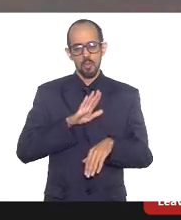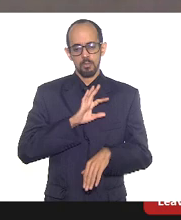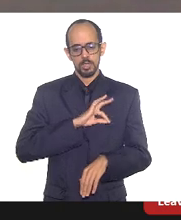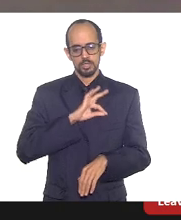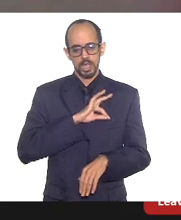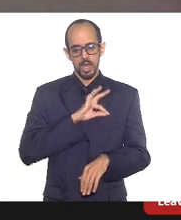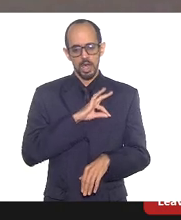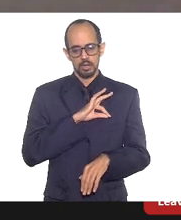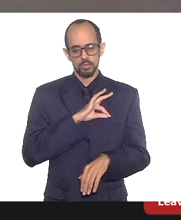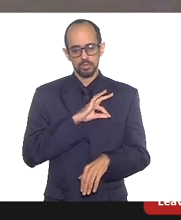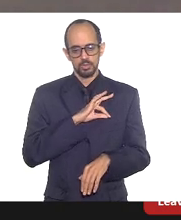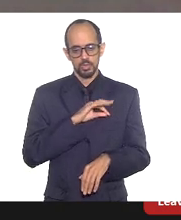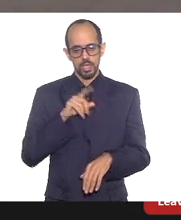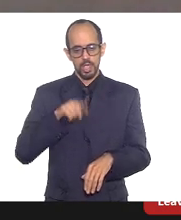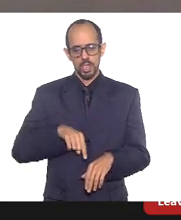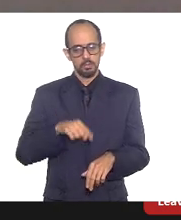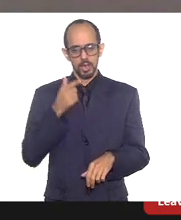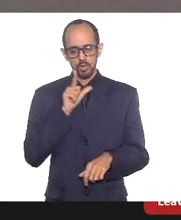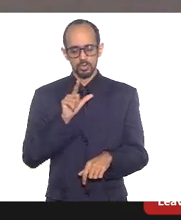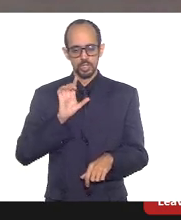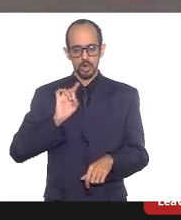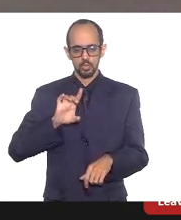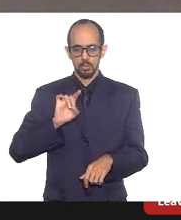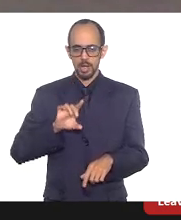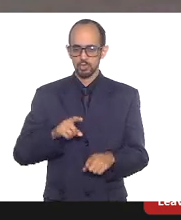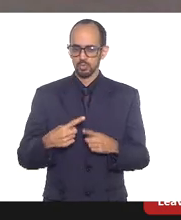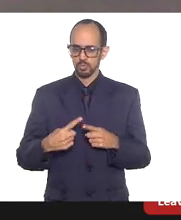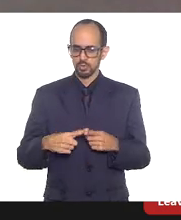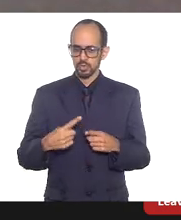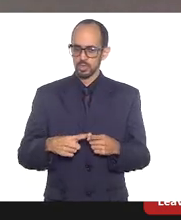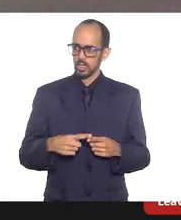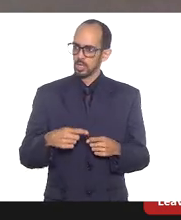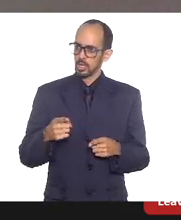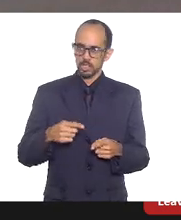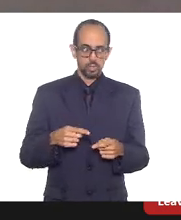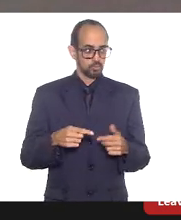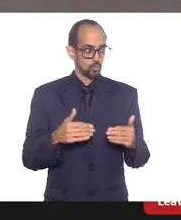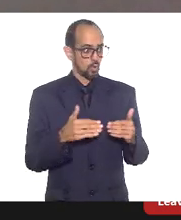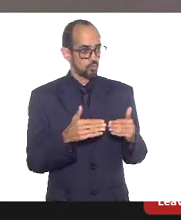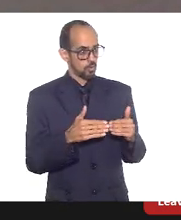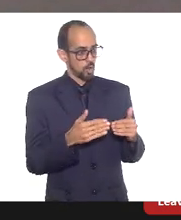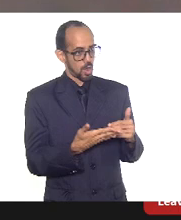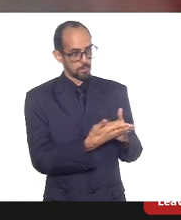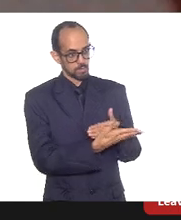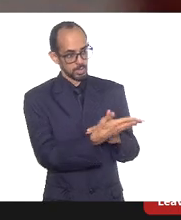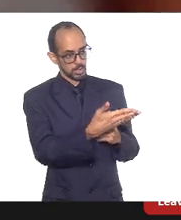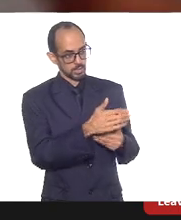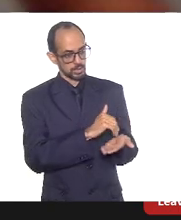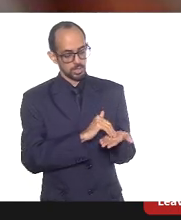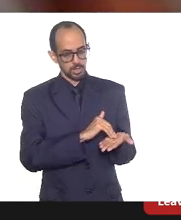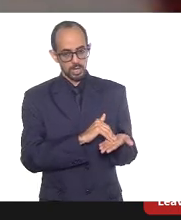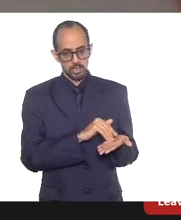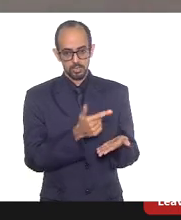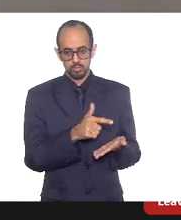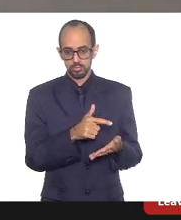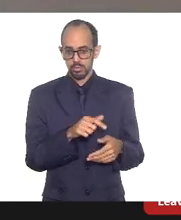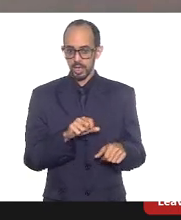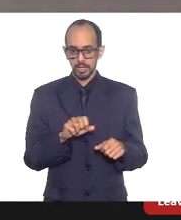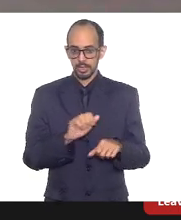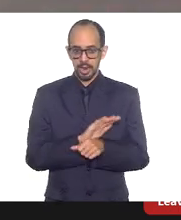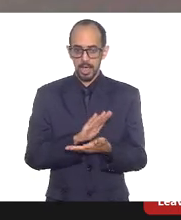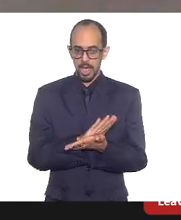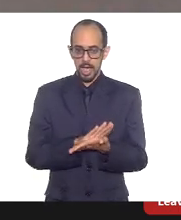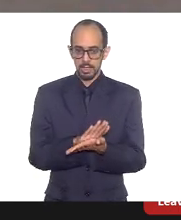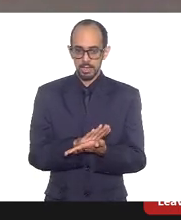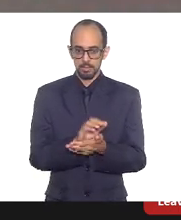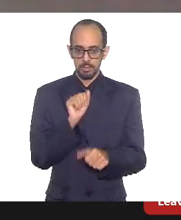forma da gente conseguir com que isso seja automático, já que, segundo aí, todas as partes, não tem nenhum impedimento, né? E é bizarro a gente já pensar que